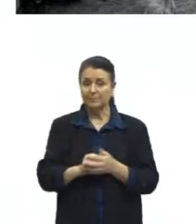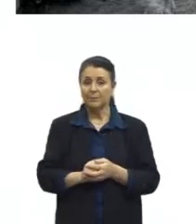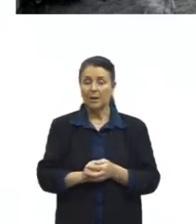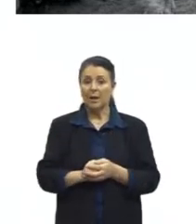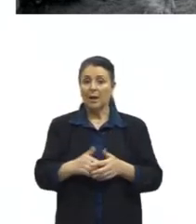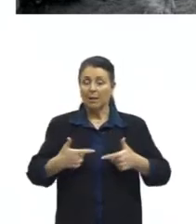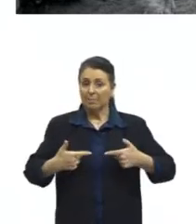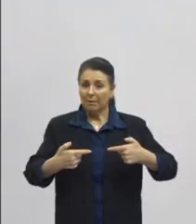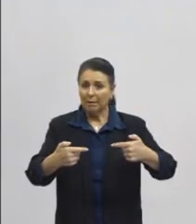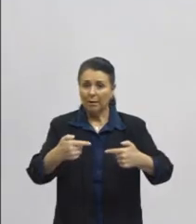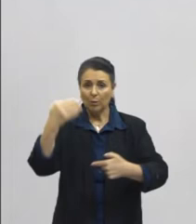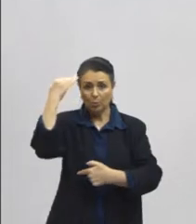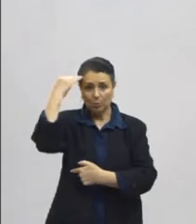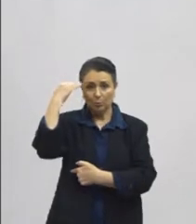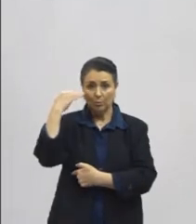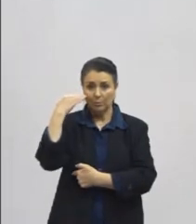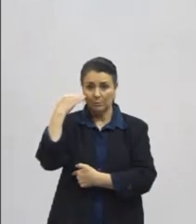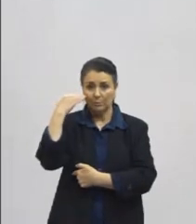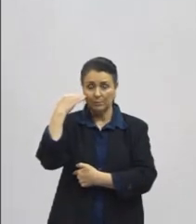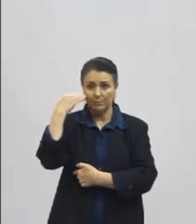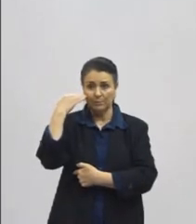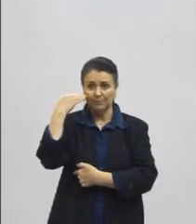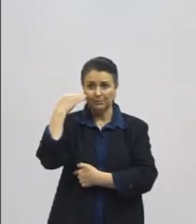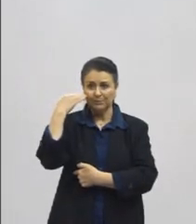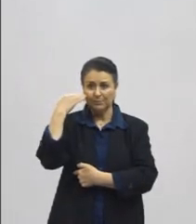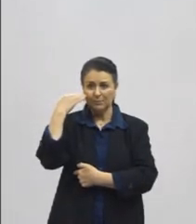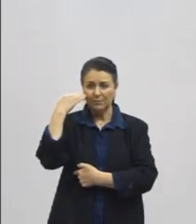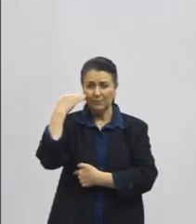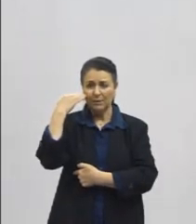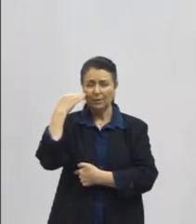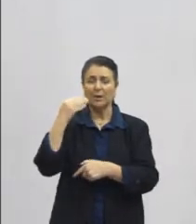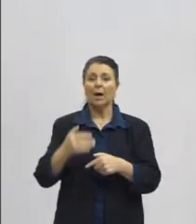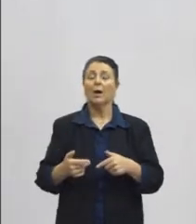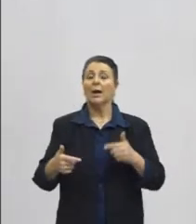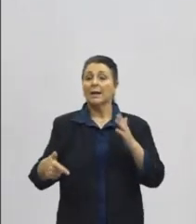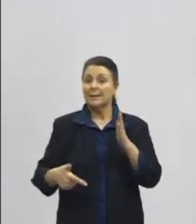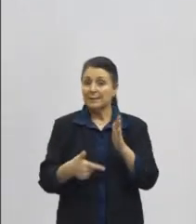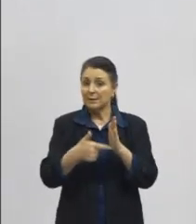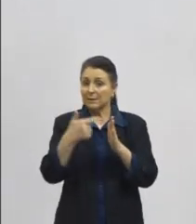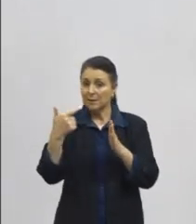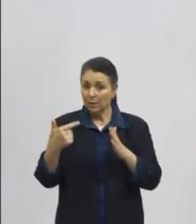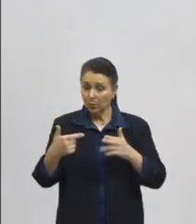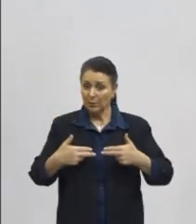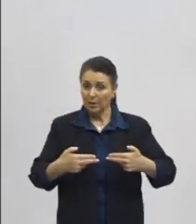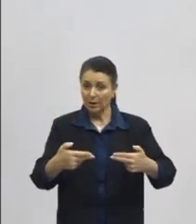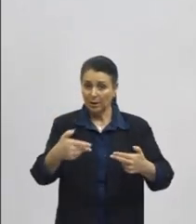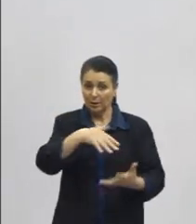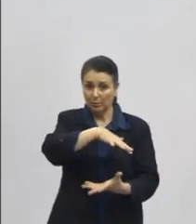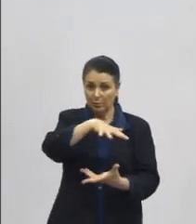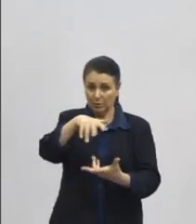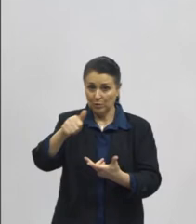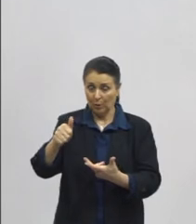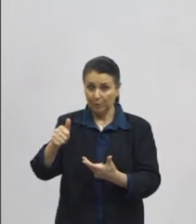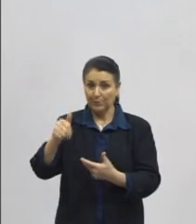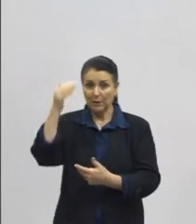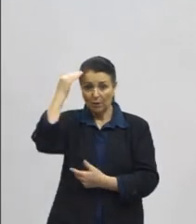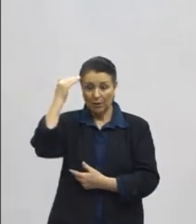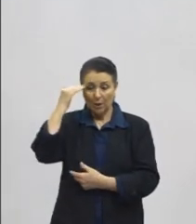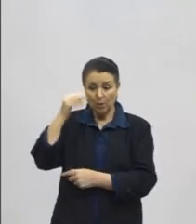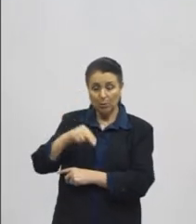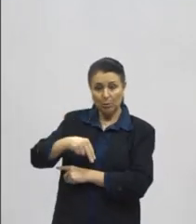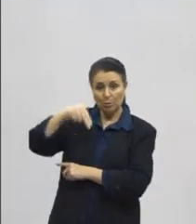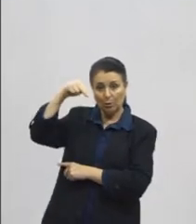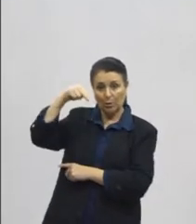na guerra da Coreia então na guerra durante a segunda guerra mundial o norte da Coreia tava ocupado com tropa